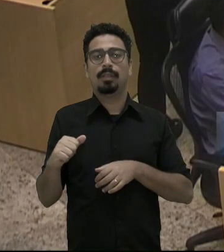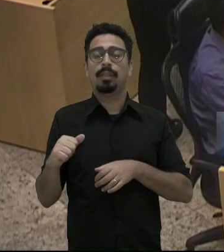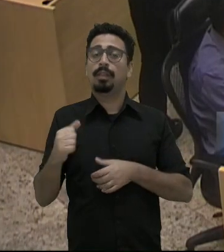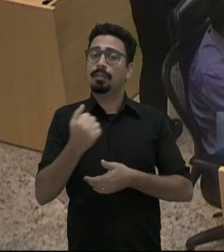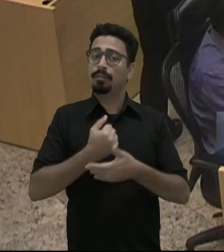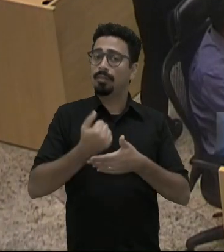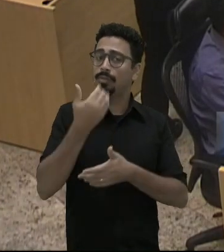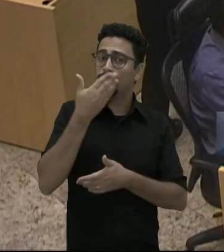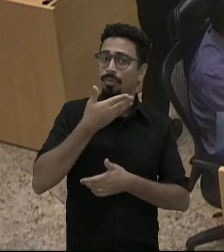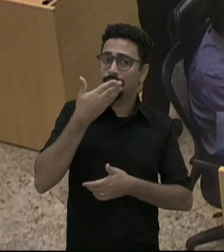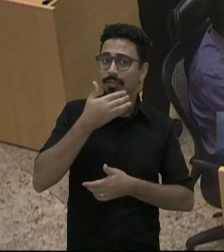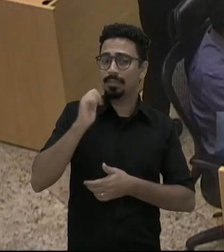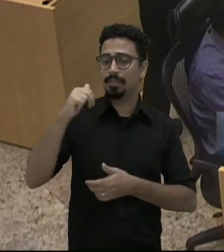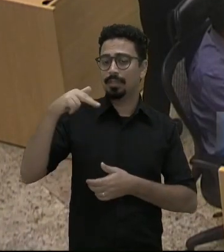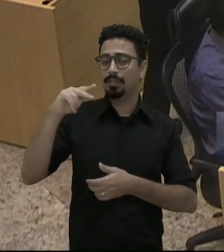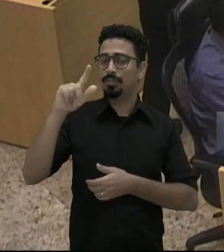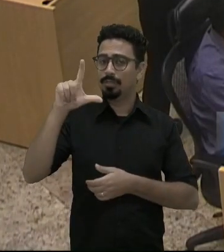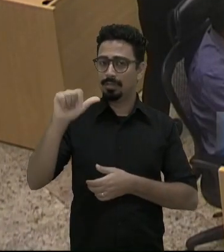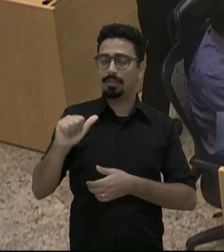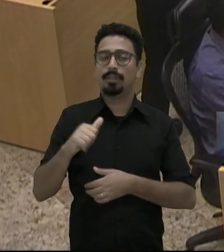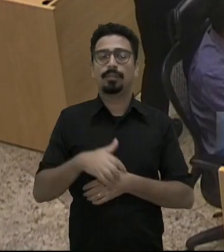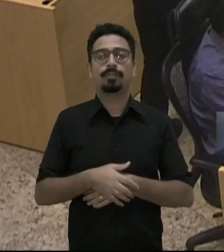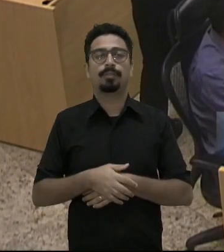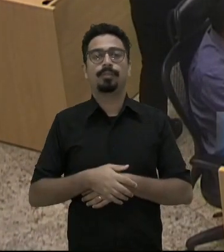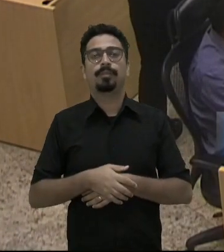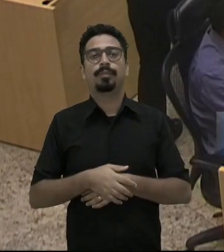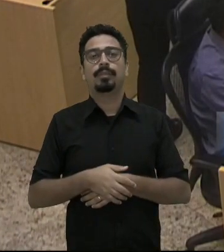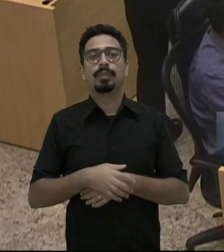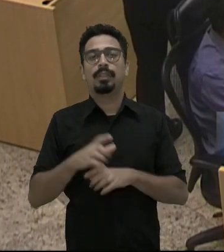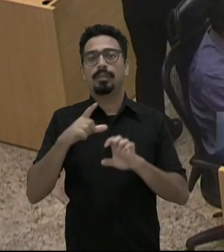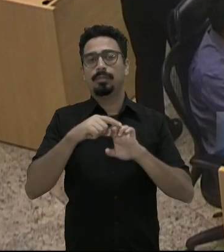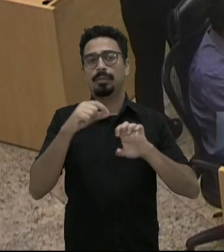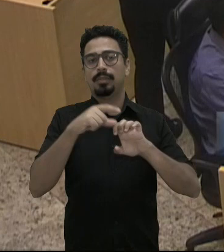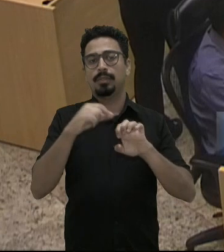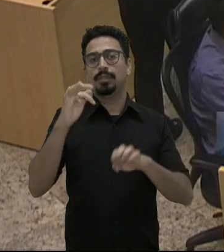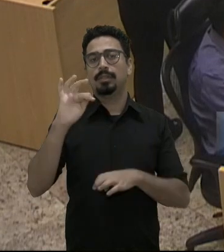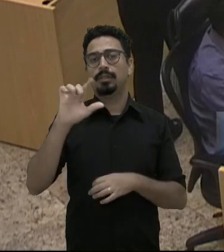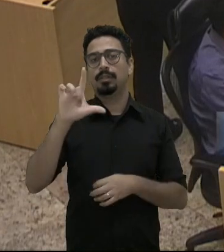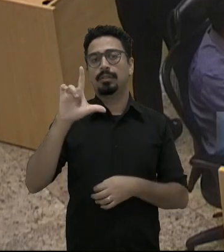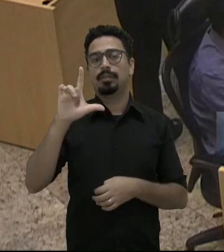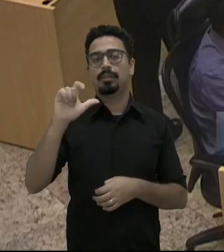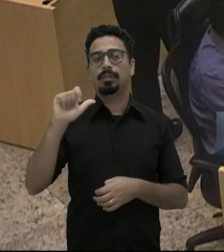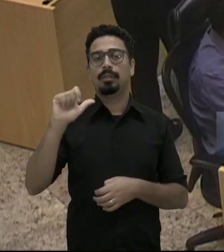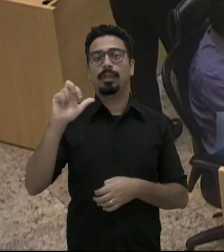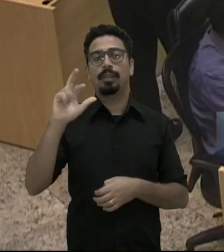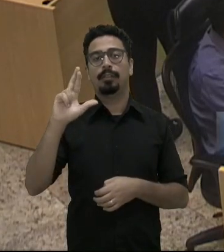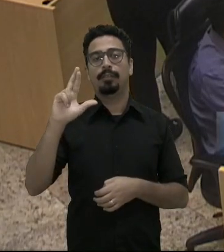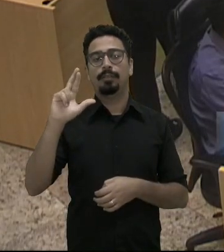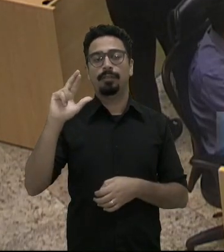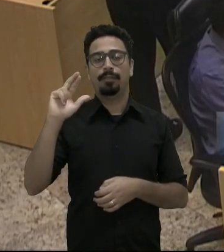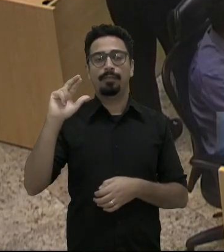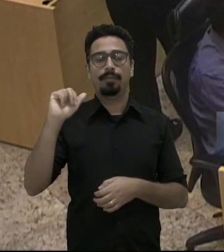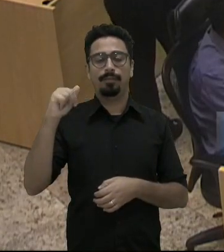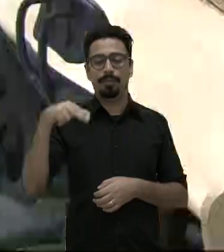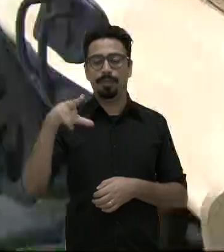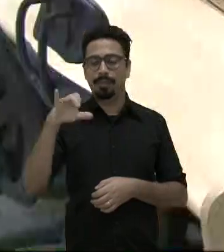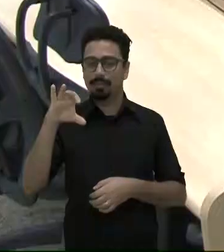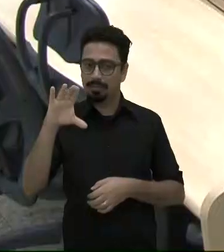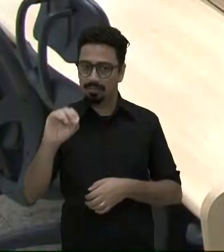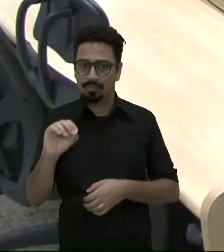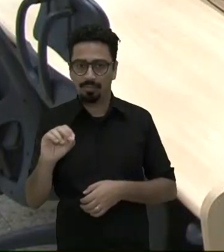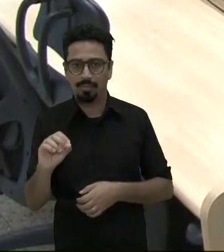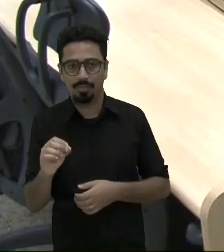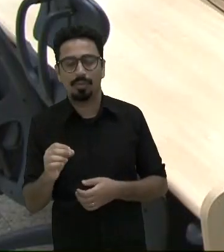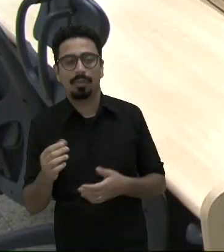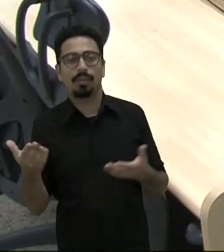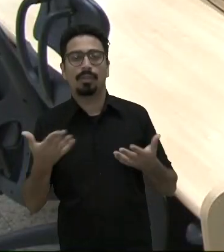Ângela Timóteo Soares da Silva e o empresário Francisco Jardiel da Silva. Uma salva de palmas aos homenageados pelo